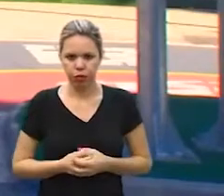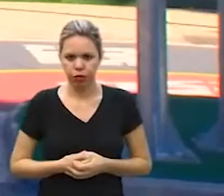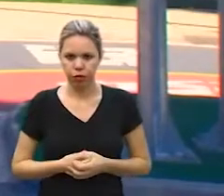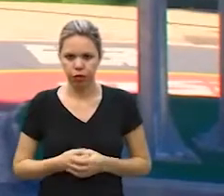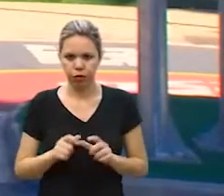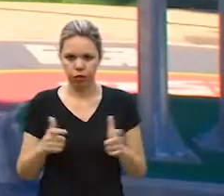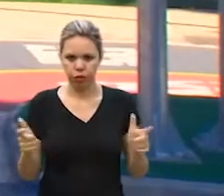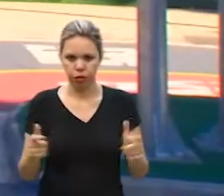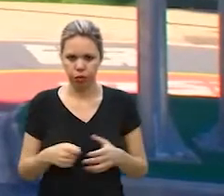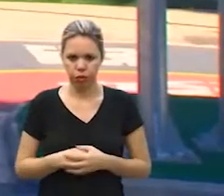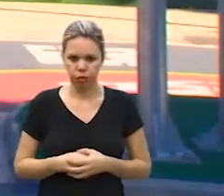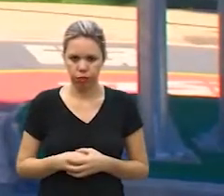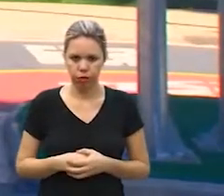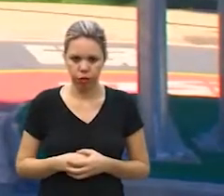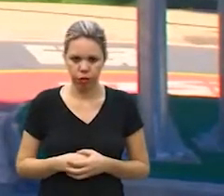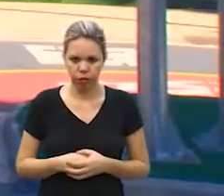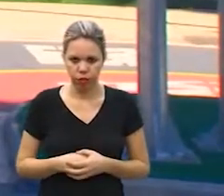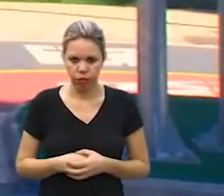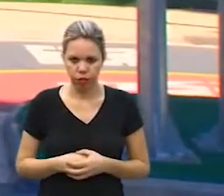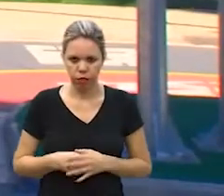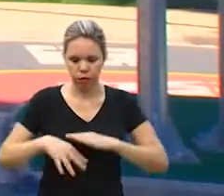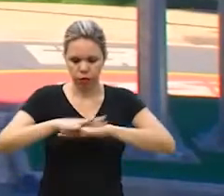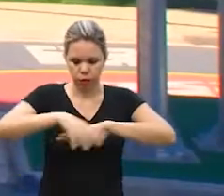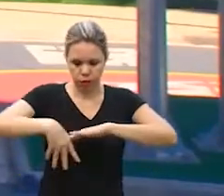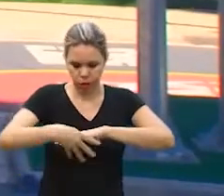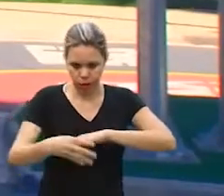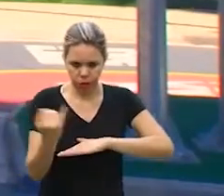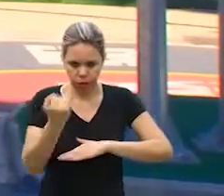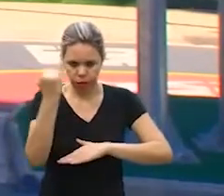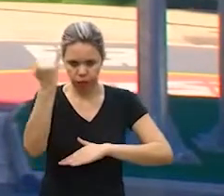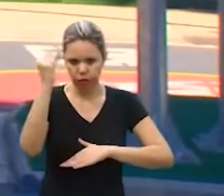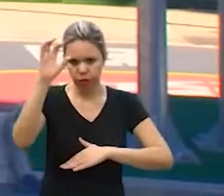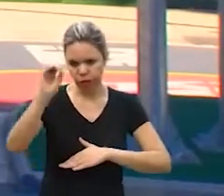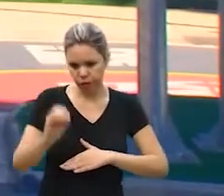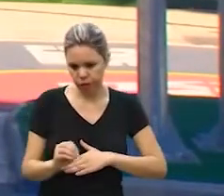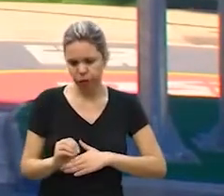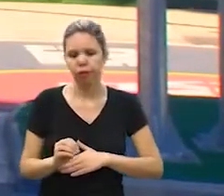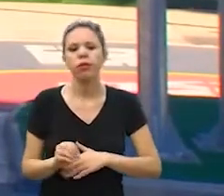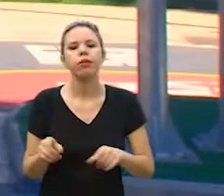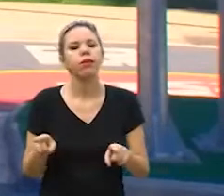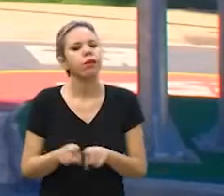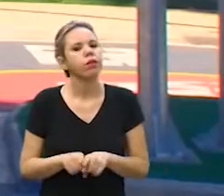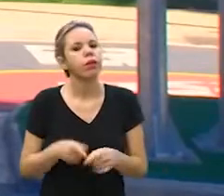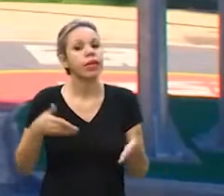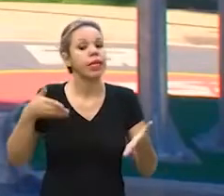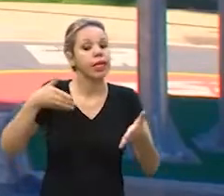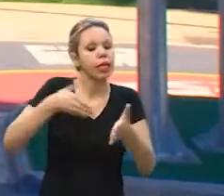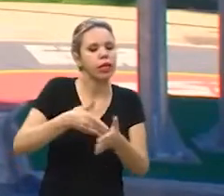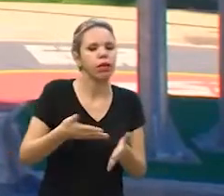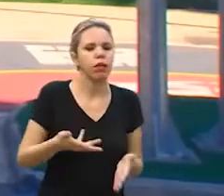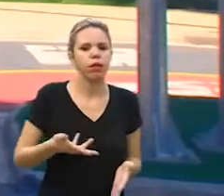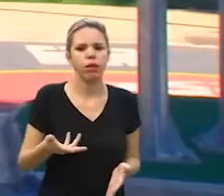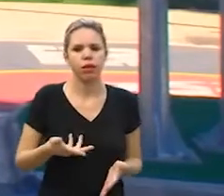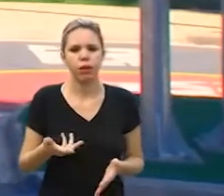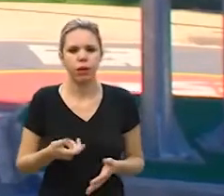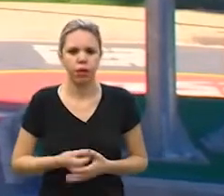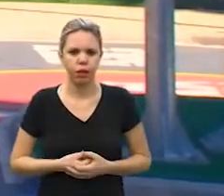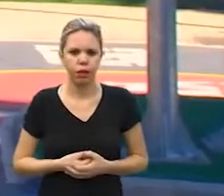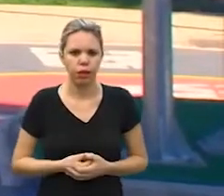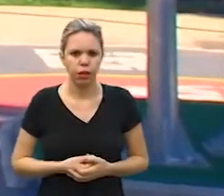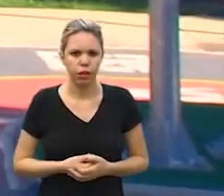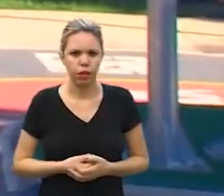disse, tem que ser maior ainda, né? Então a sinalização é extremamente importante e a questão do limite de velocidade,